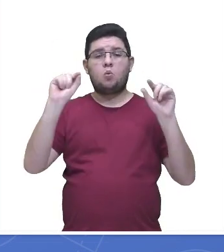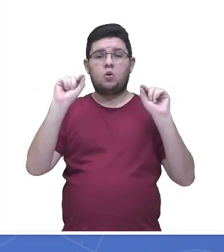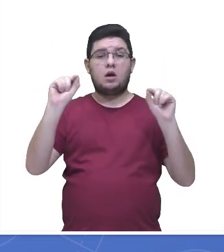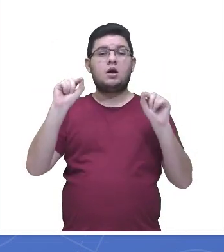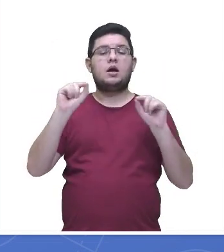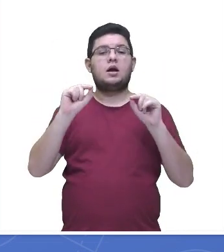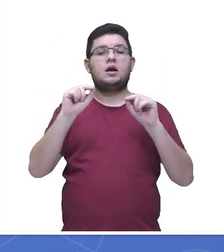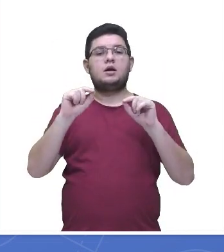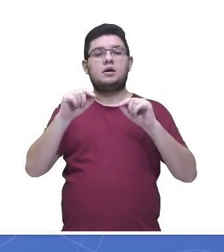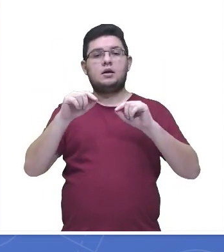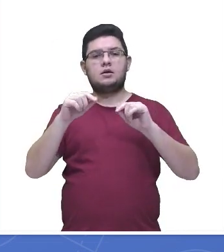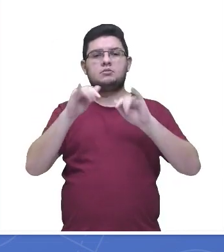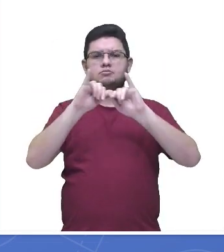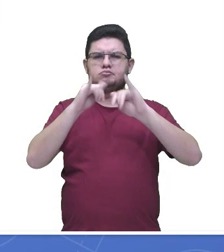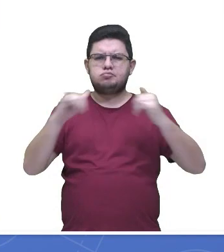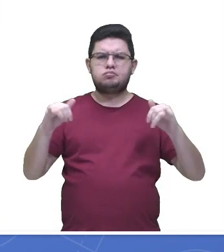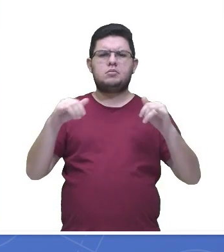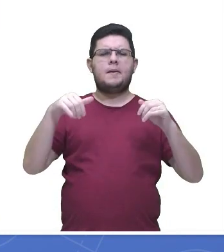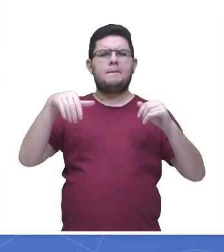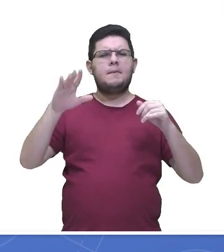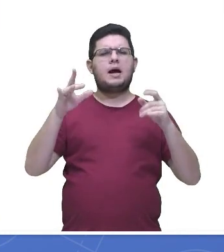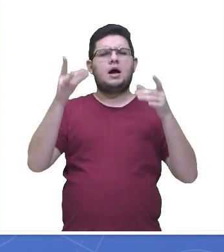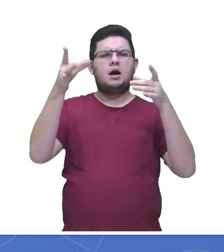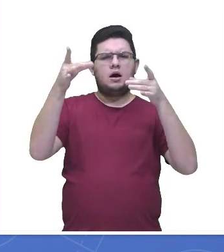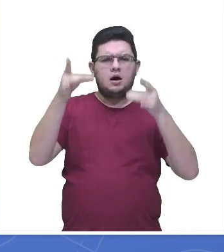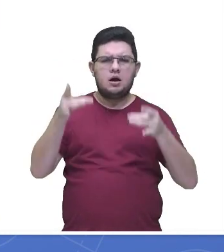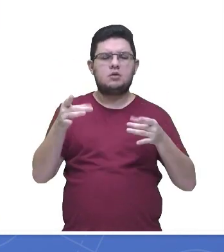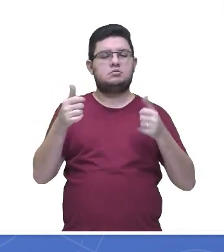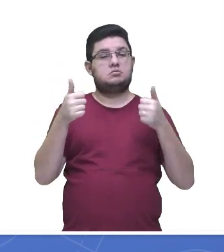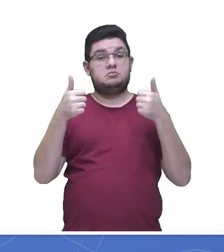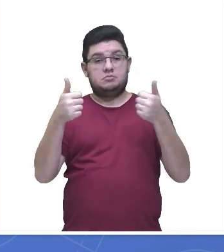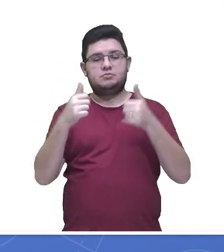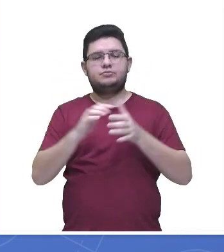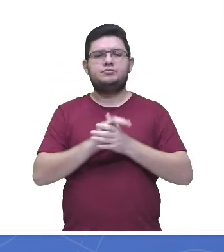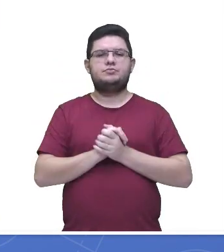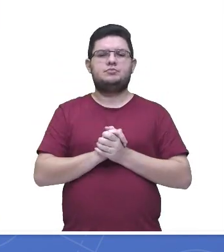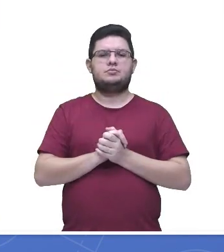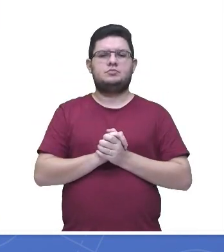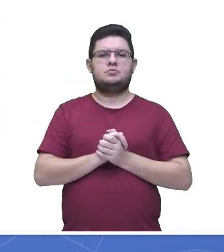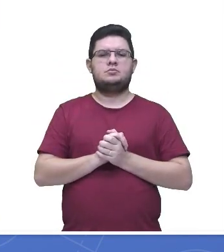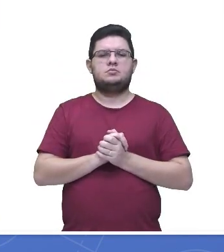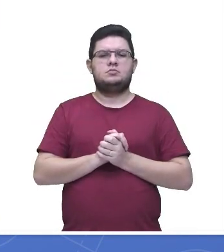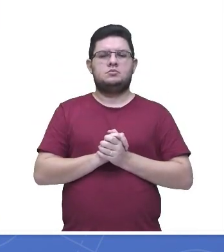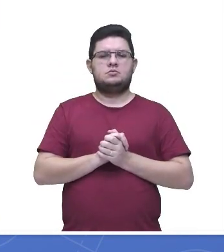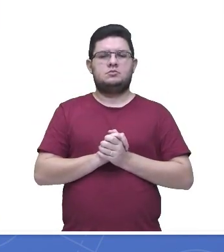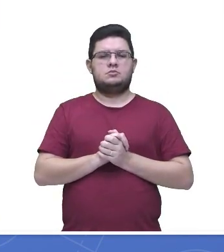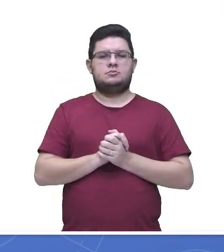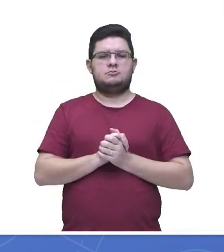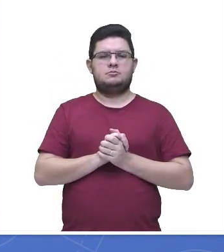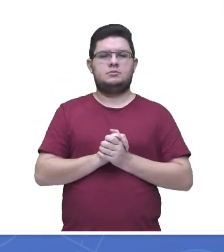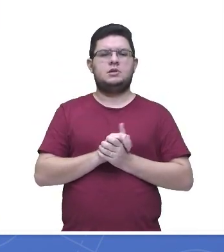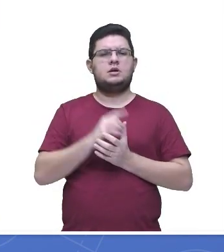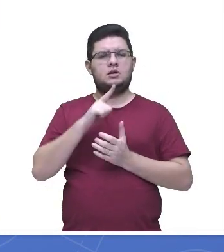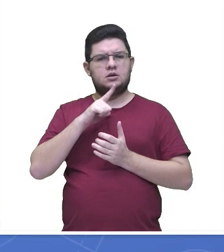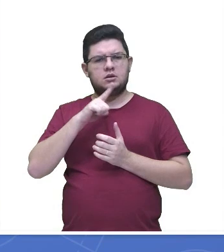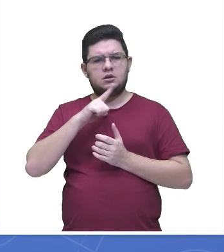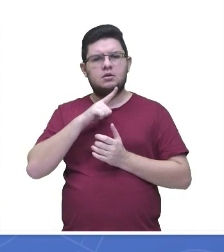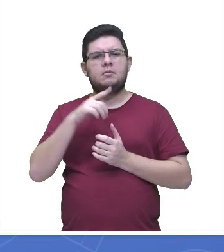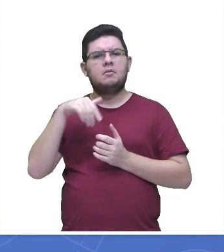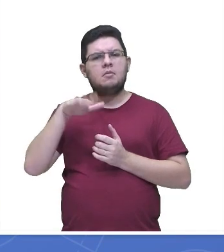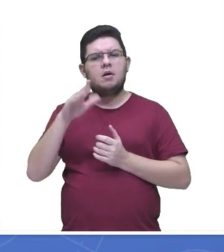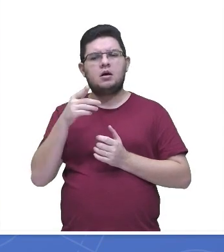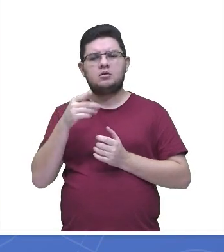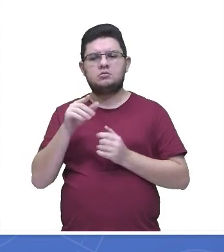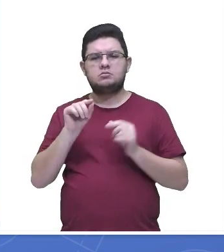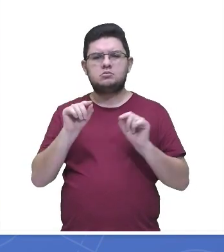é mais detalhada. Muito bem. E aí nós temos mais alguém aqui falando, vamos ver, só um pouquinho.